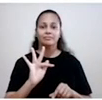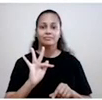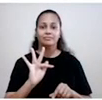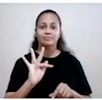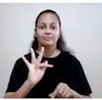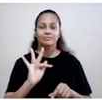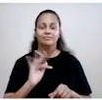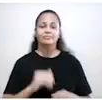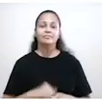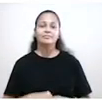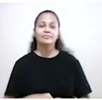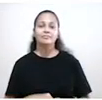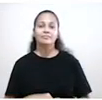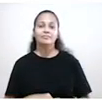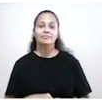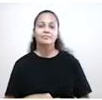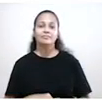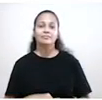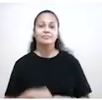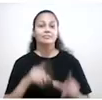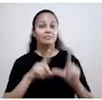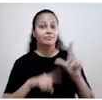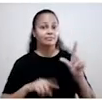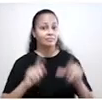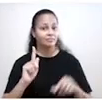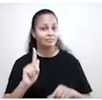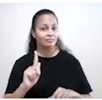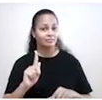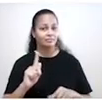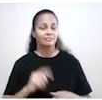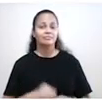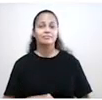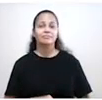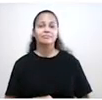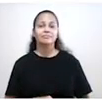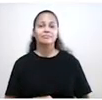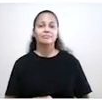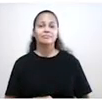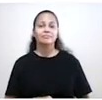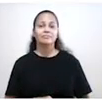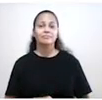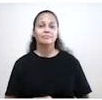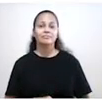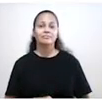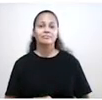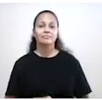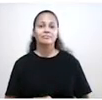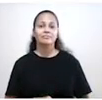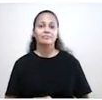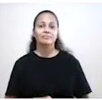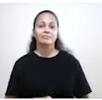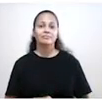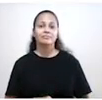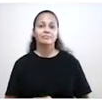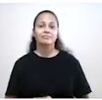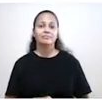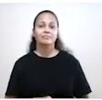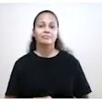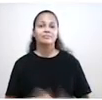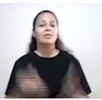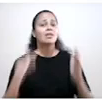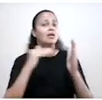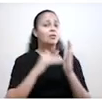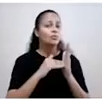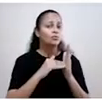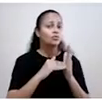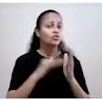F, since, letter G, na letra G, since, and what about the last one, H, e na